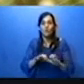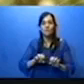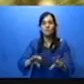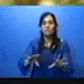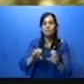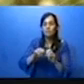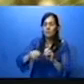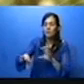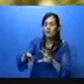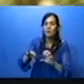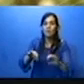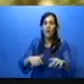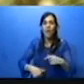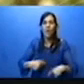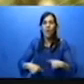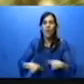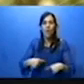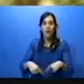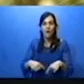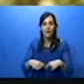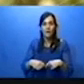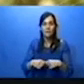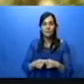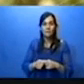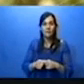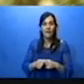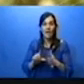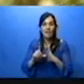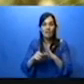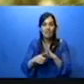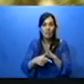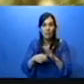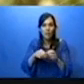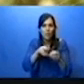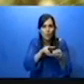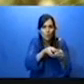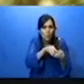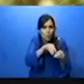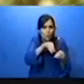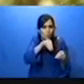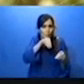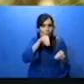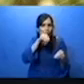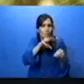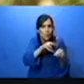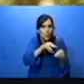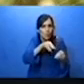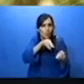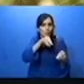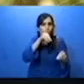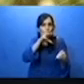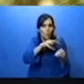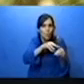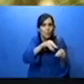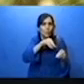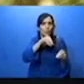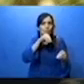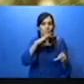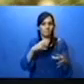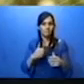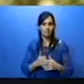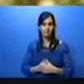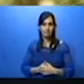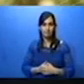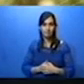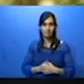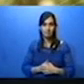digerir internamente essa presa, na sequência ela vai e suga aquele caldo nutritivo. Bom, aqui nós